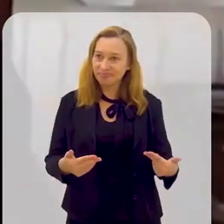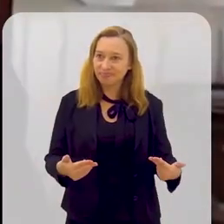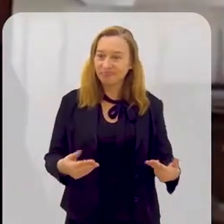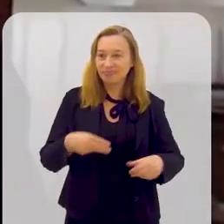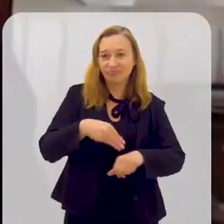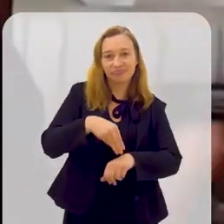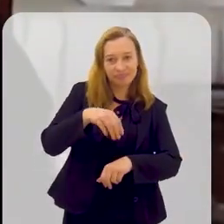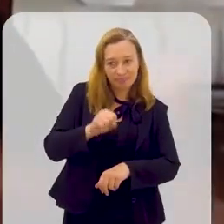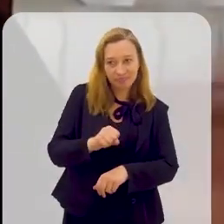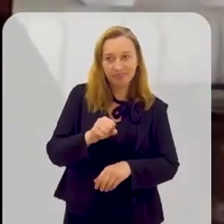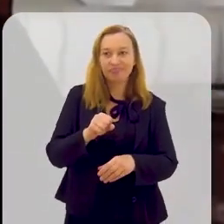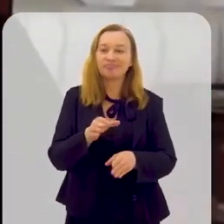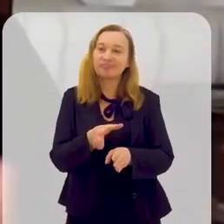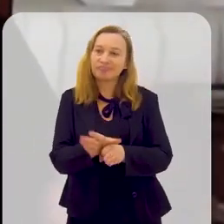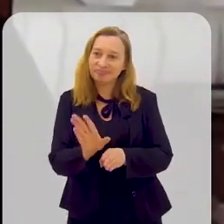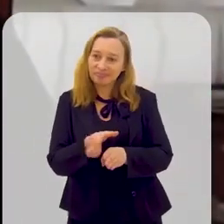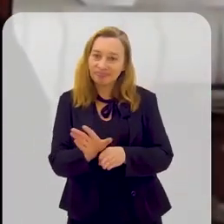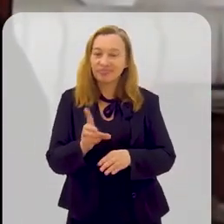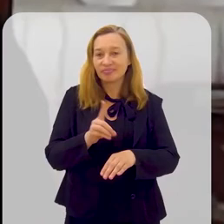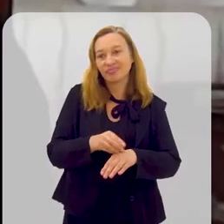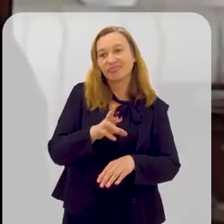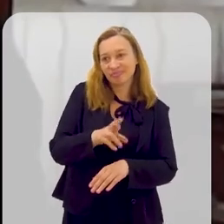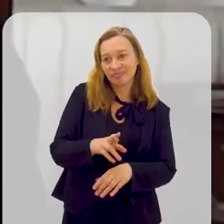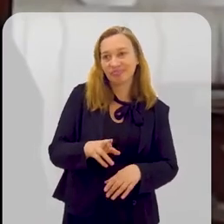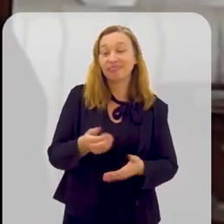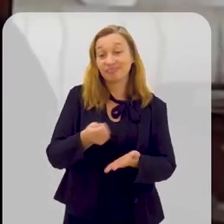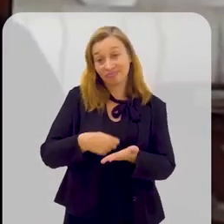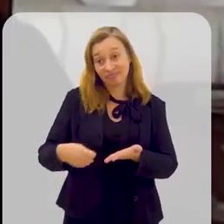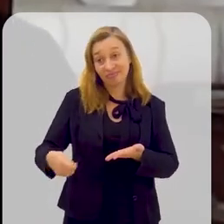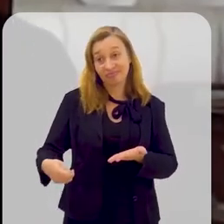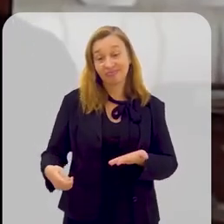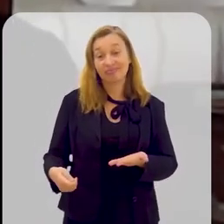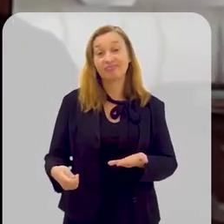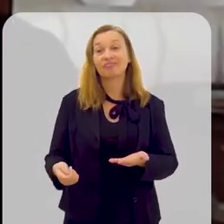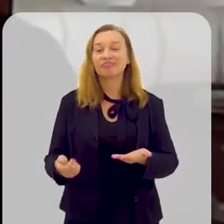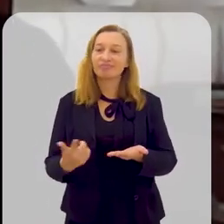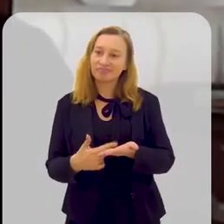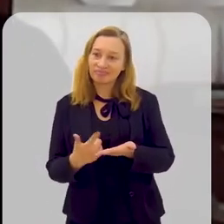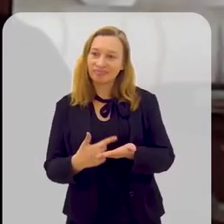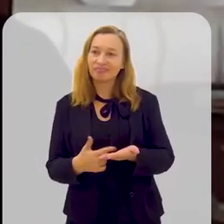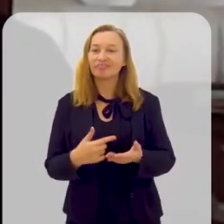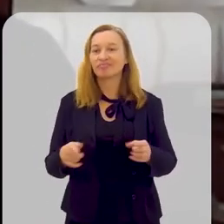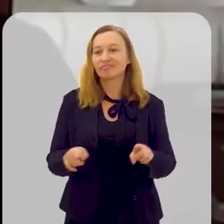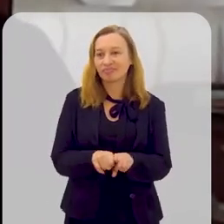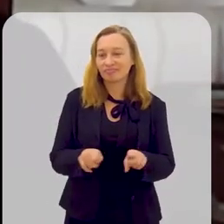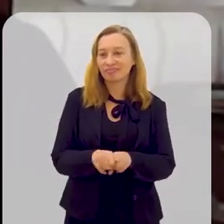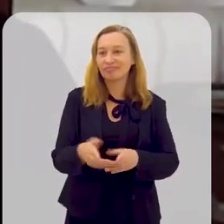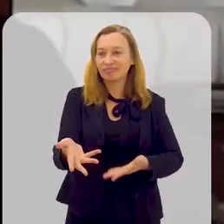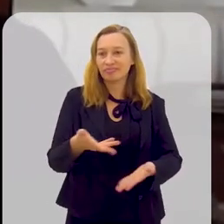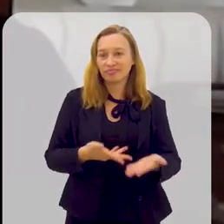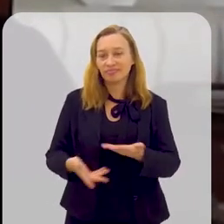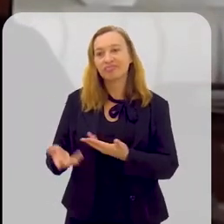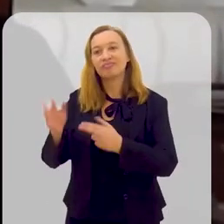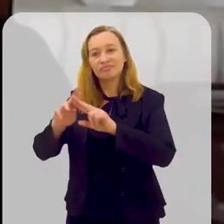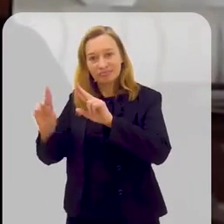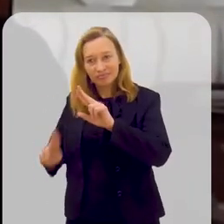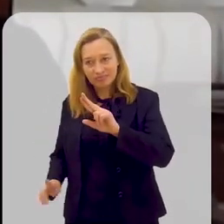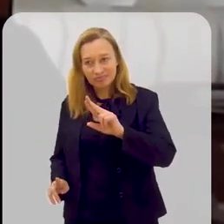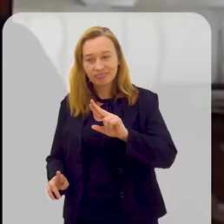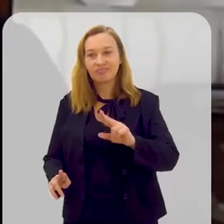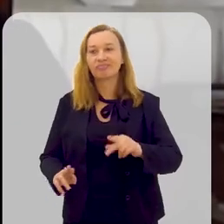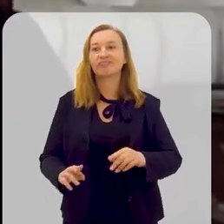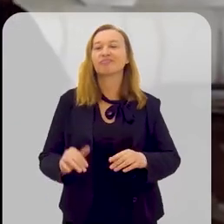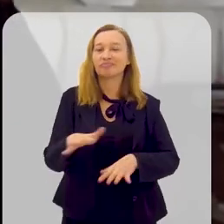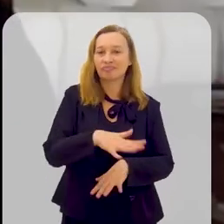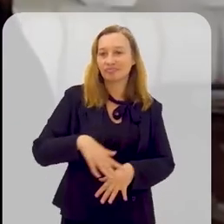vários meus mestrandos orientando de doutorado escreveram nesse livro além de parceiros da